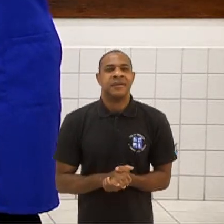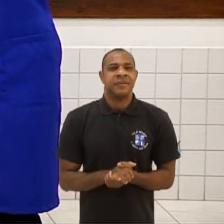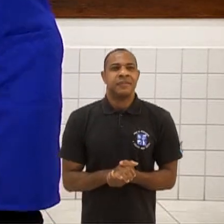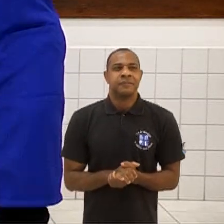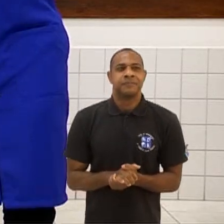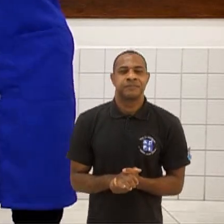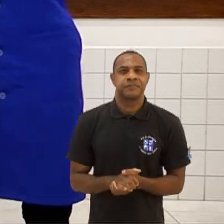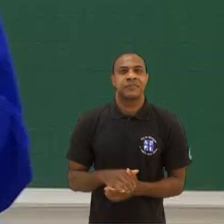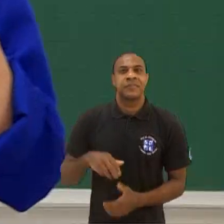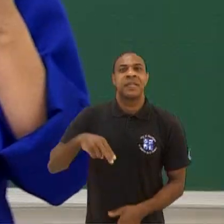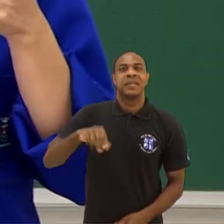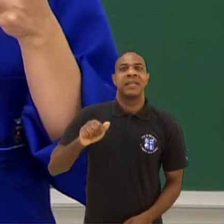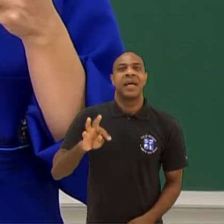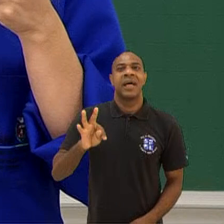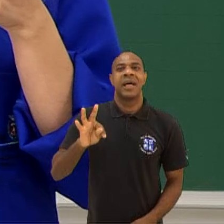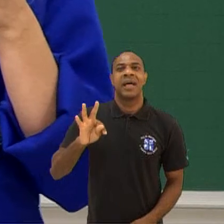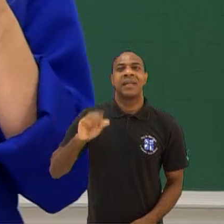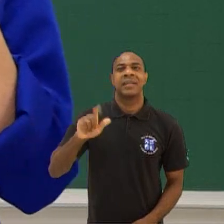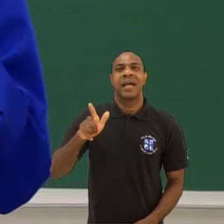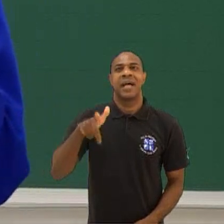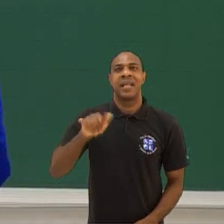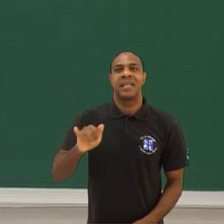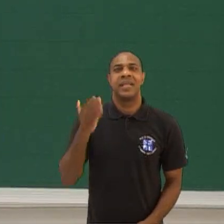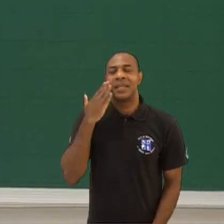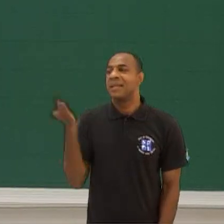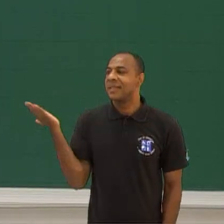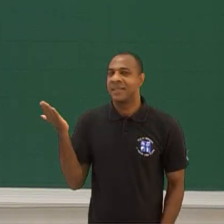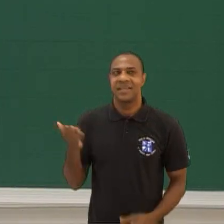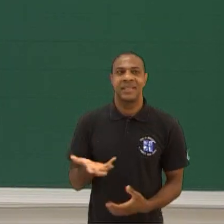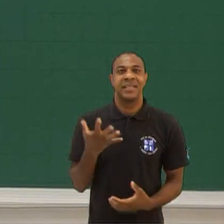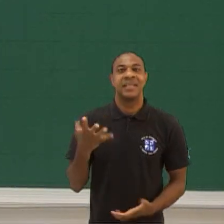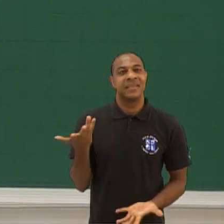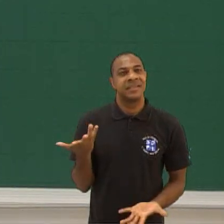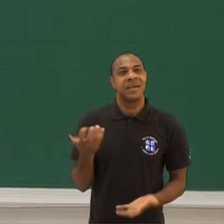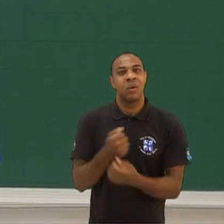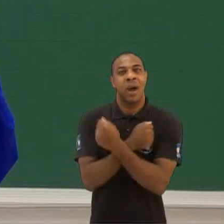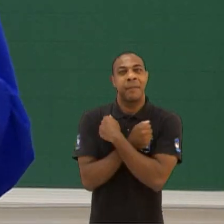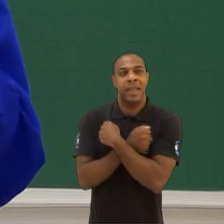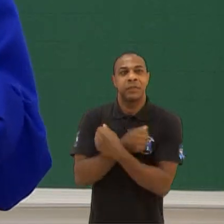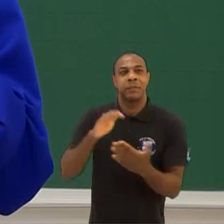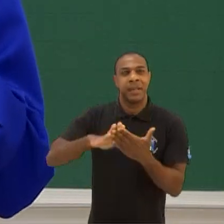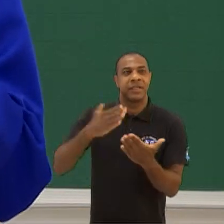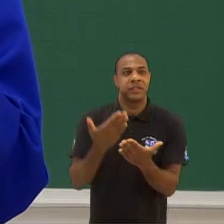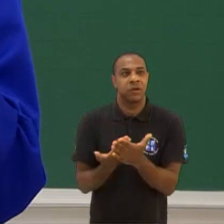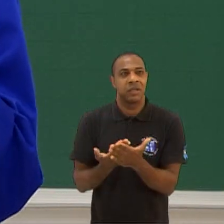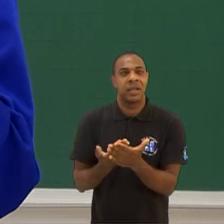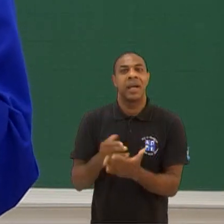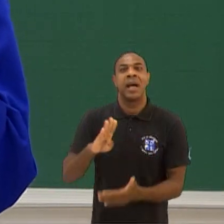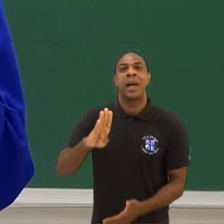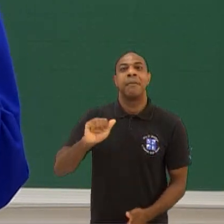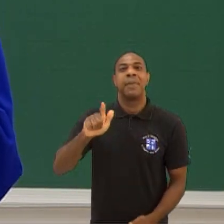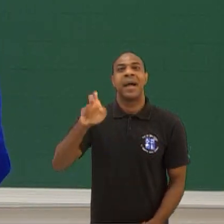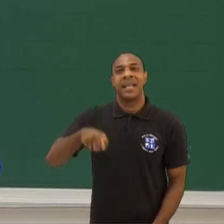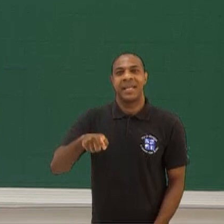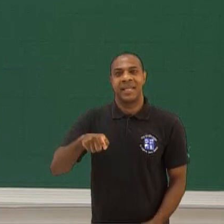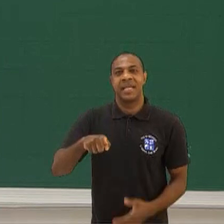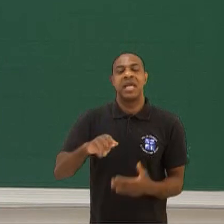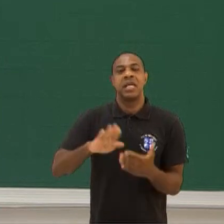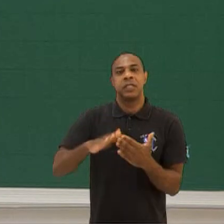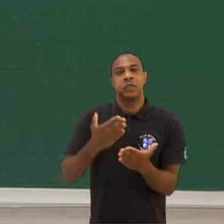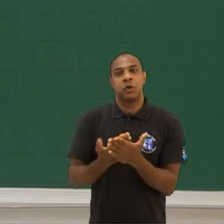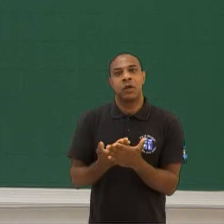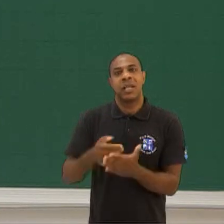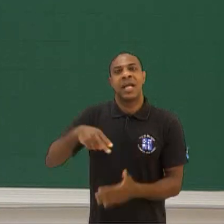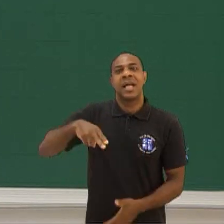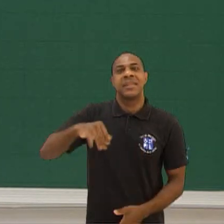isso. lá. Nathalie Bruna Monkzak. Quero um salve para a escola Malé para Malé, Escola Estadual Nicolau